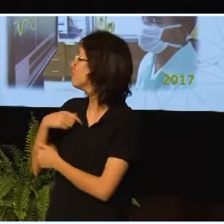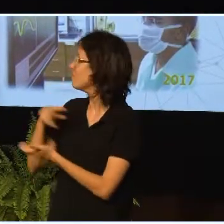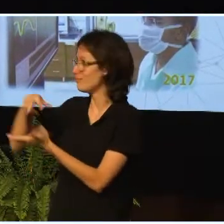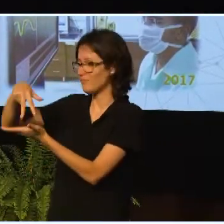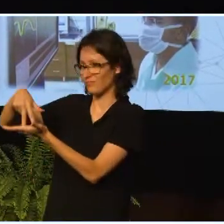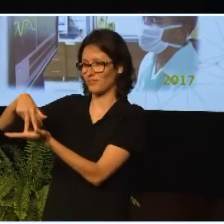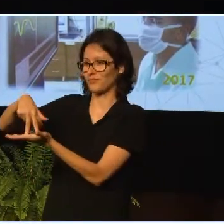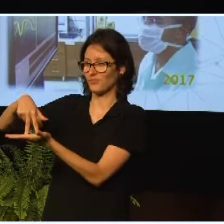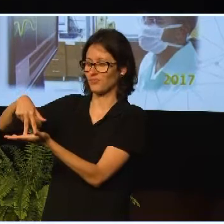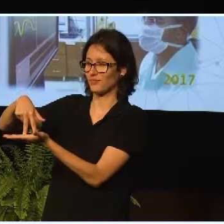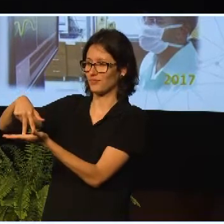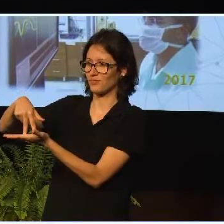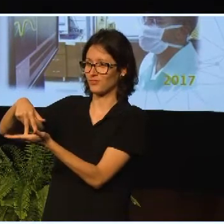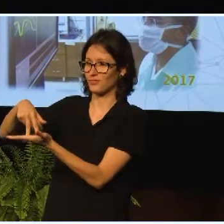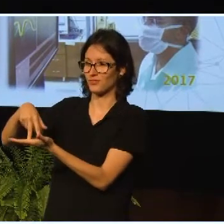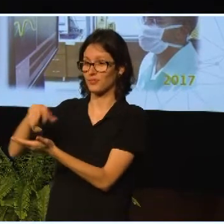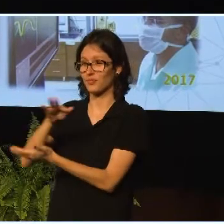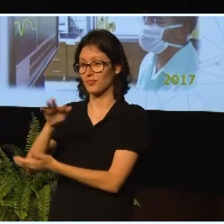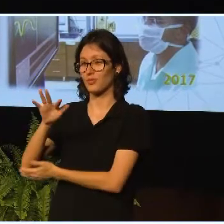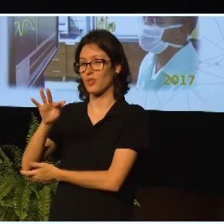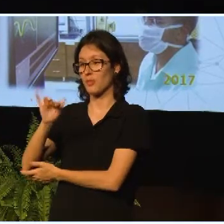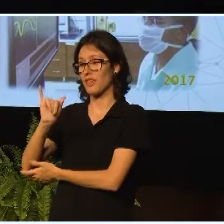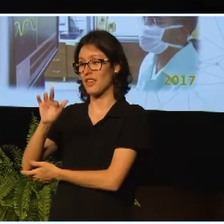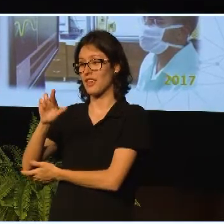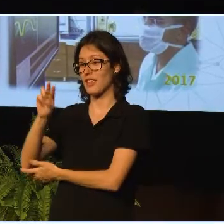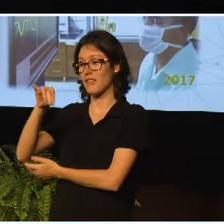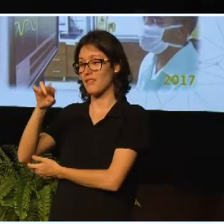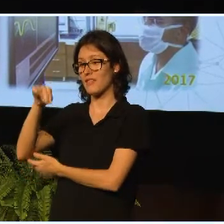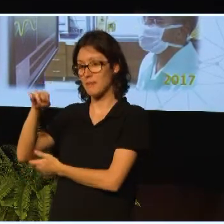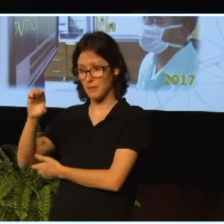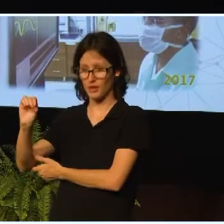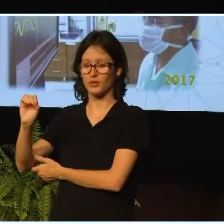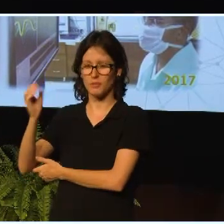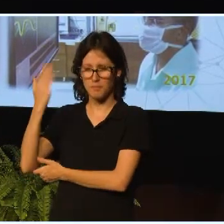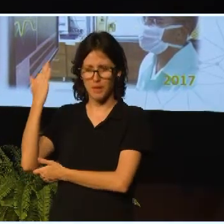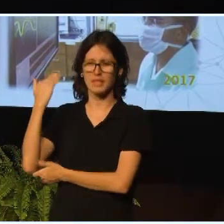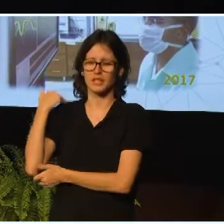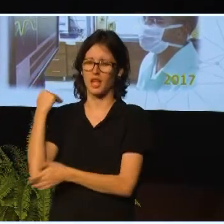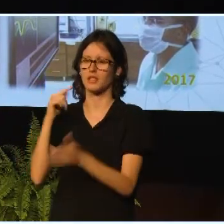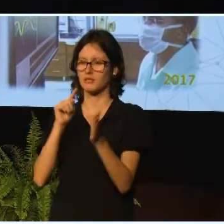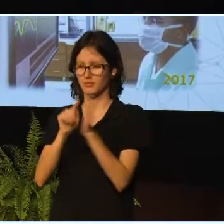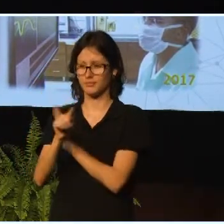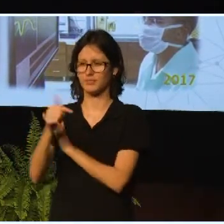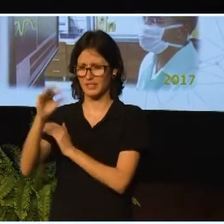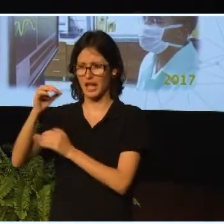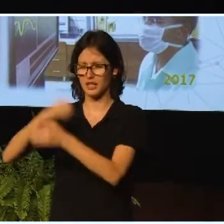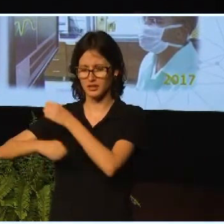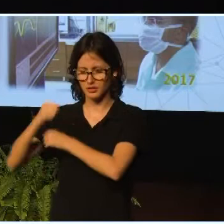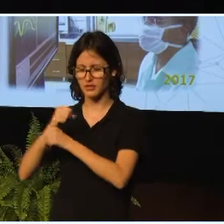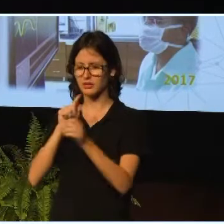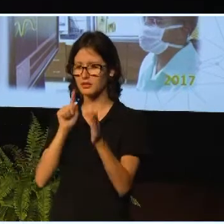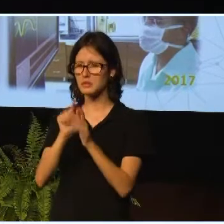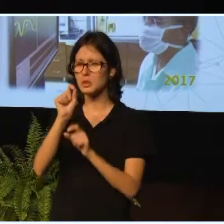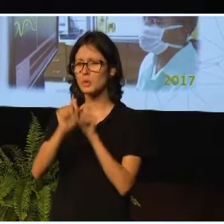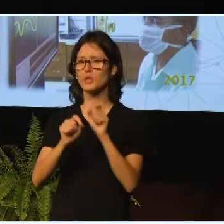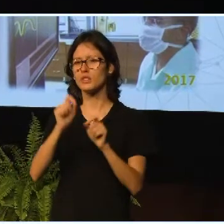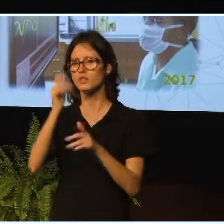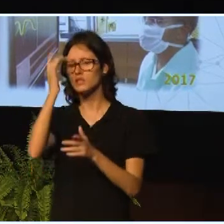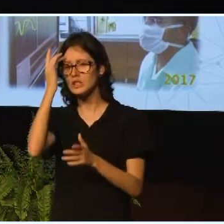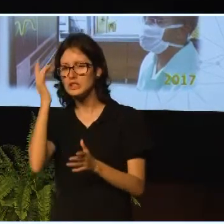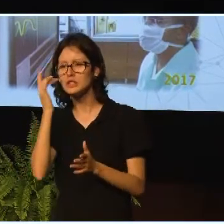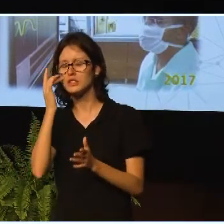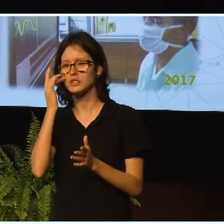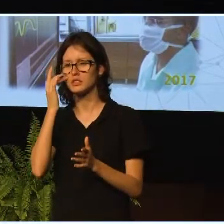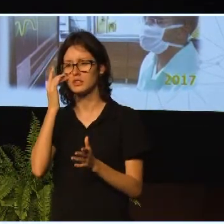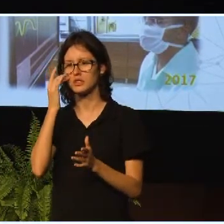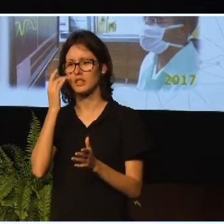Firmino. Firmino, que naquela época, quando eu perguntei para ele o que ele achava, ele falava, eu